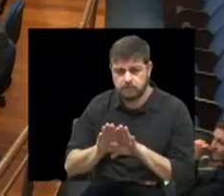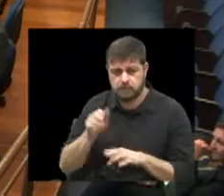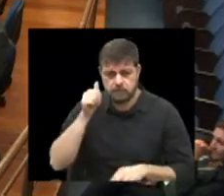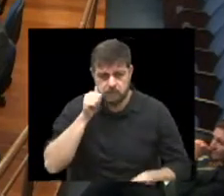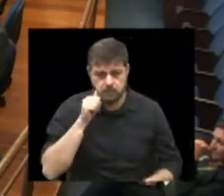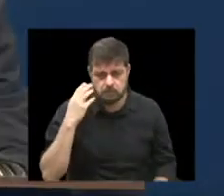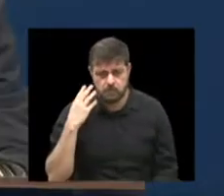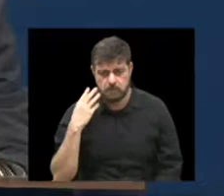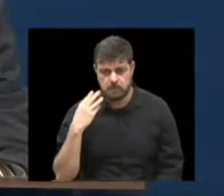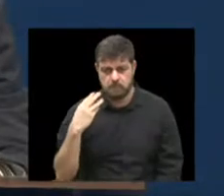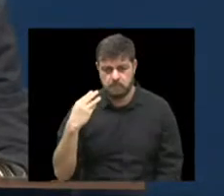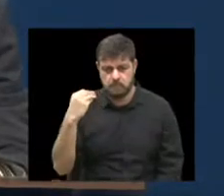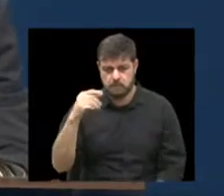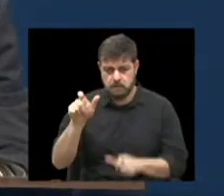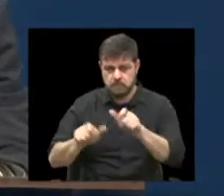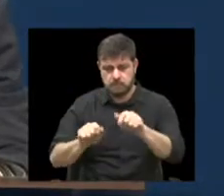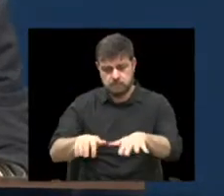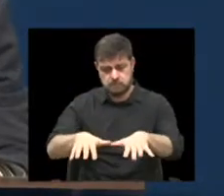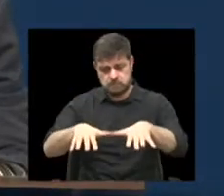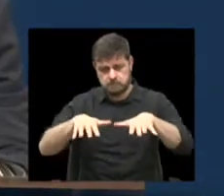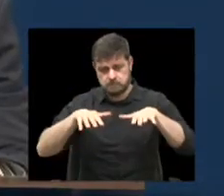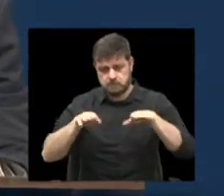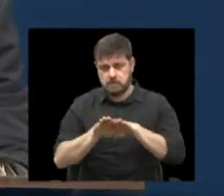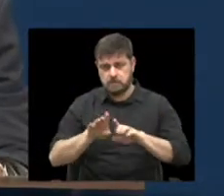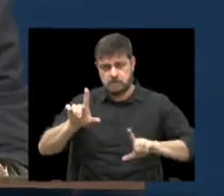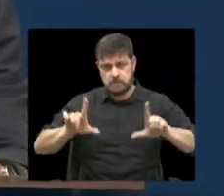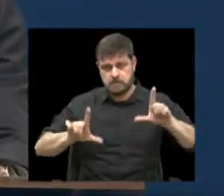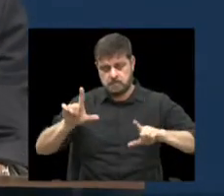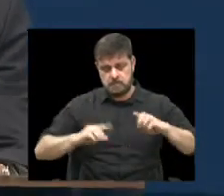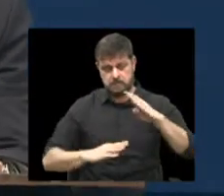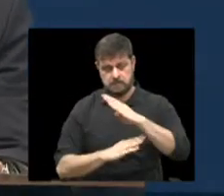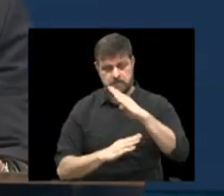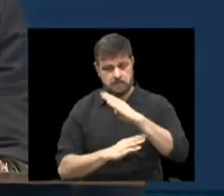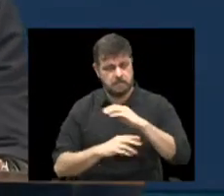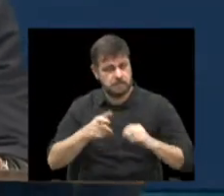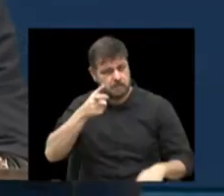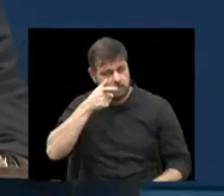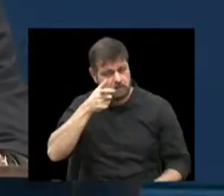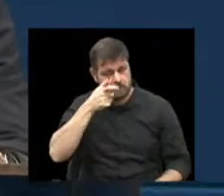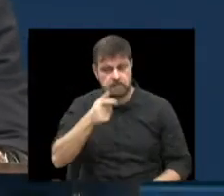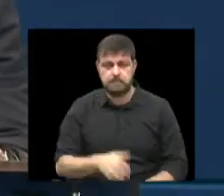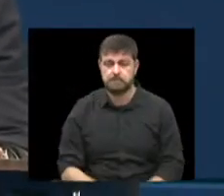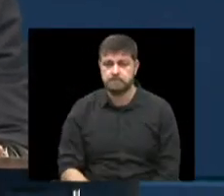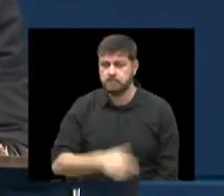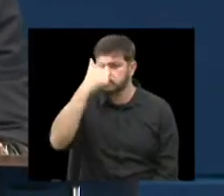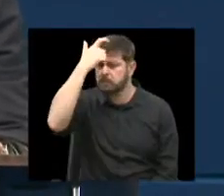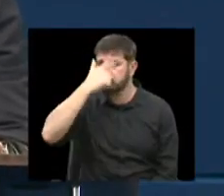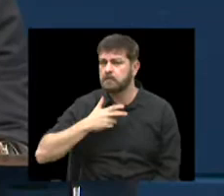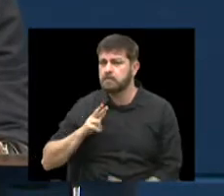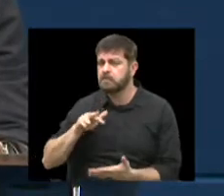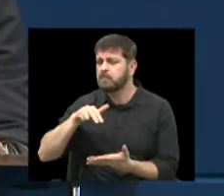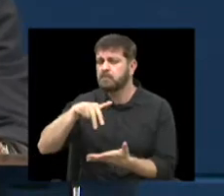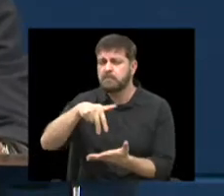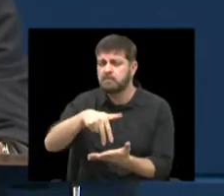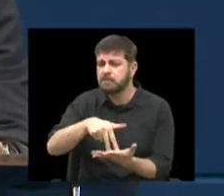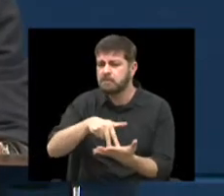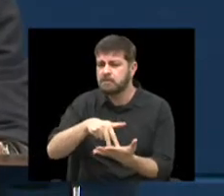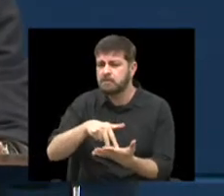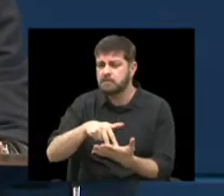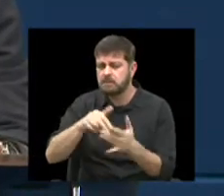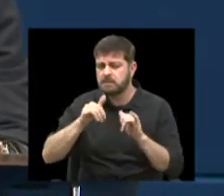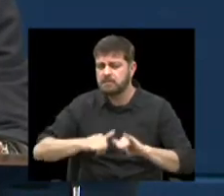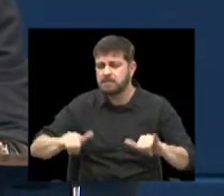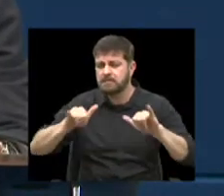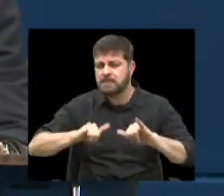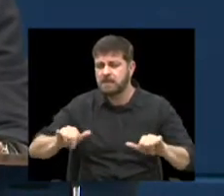Mariana Conte, público presente, público que nos assiste pela TV Câmara. Eu venho aqui para falar do